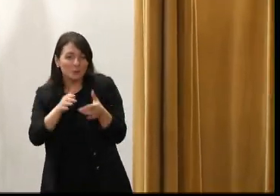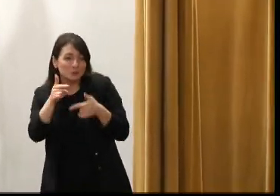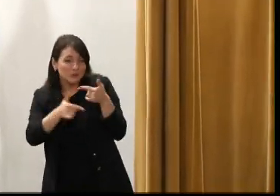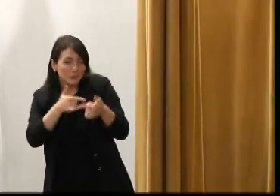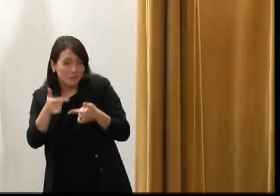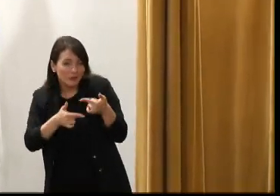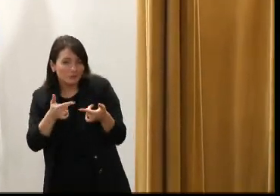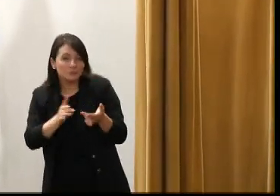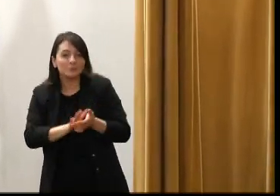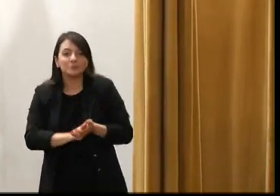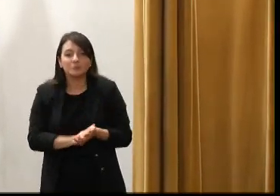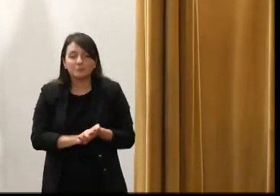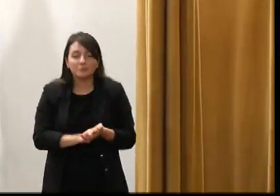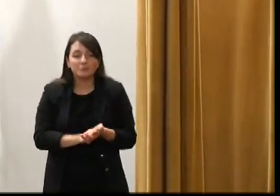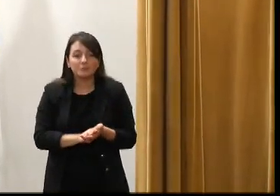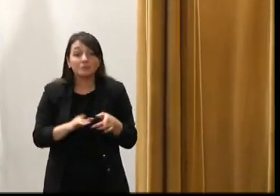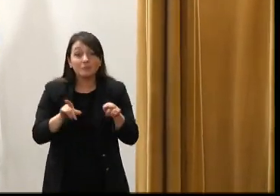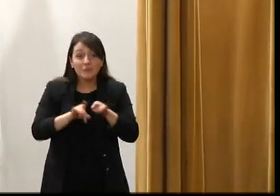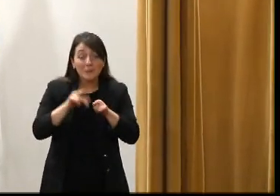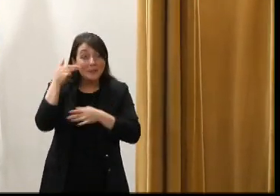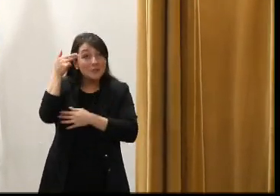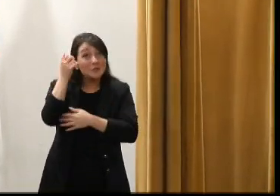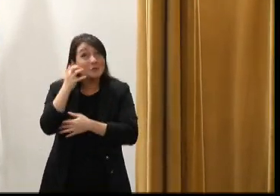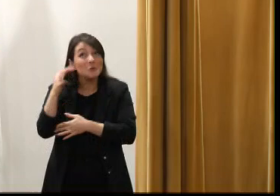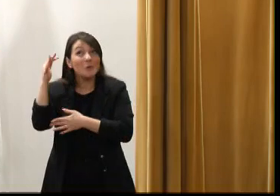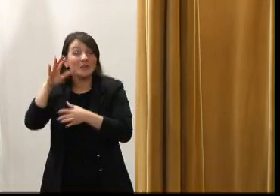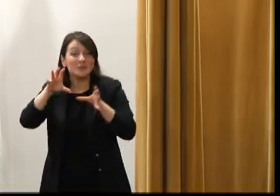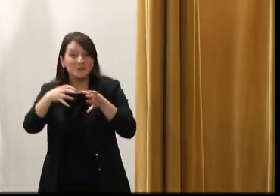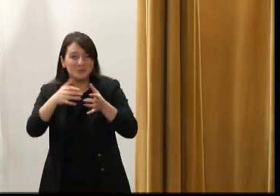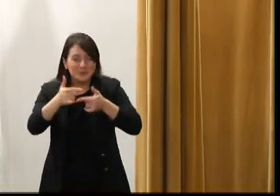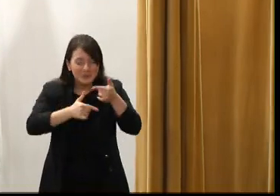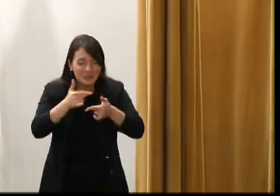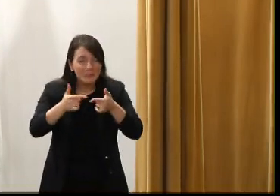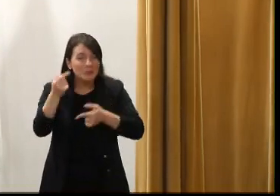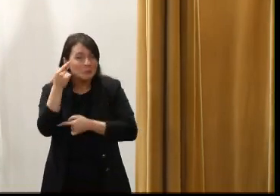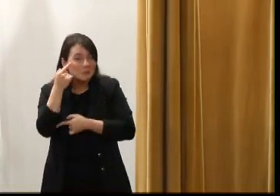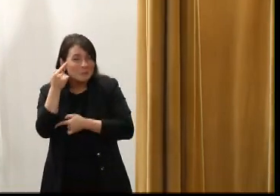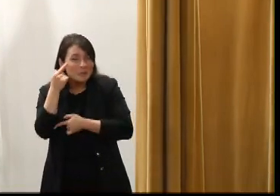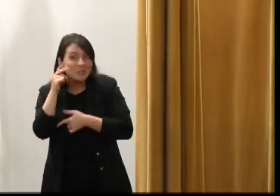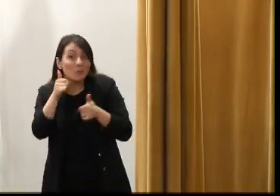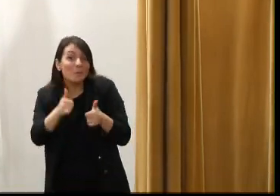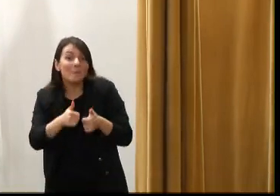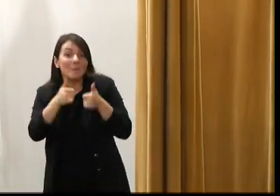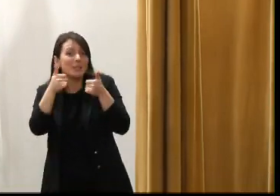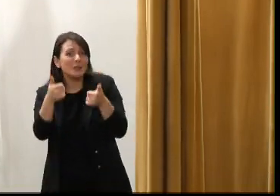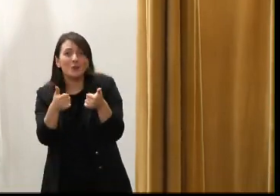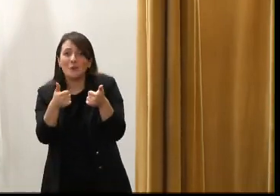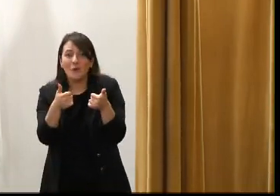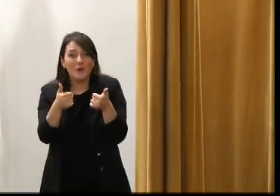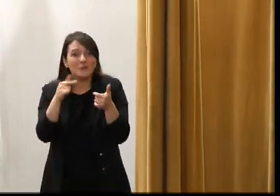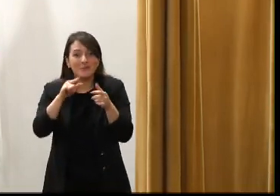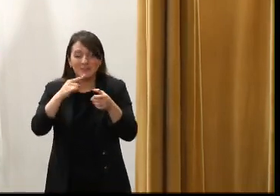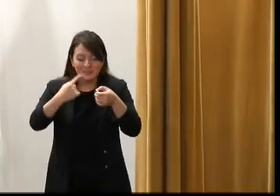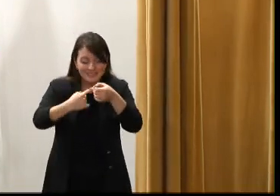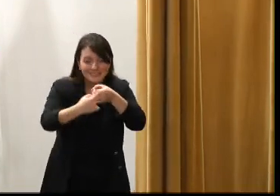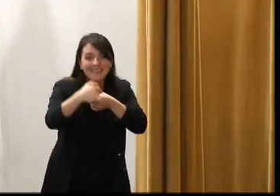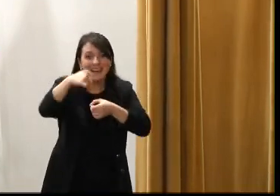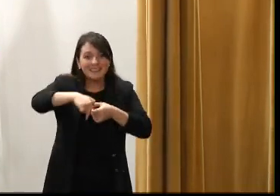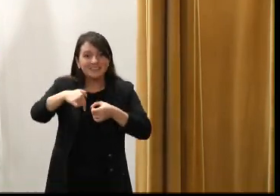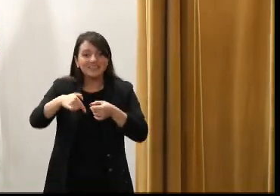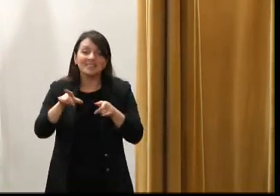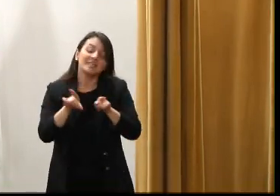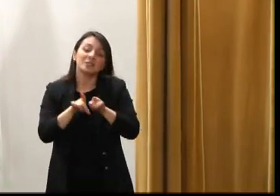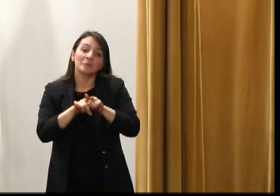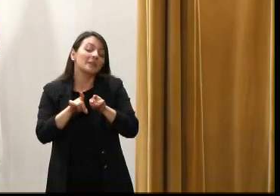trabalho e sonhem nos grupos de trabalho. Pensem o melhor possível para a nossa cidade, porque aquilo